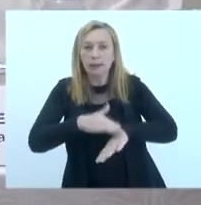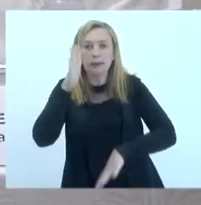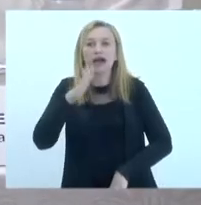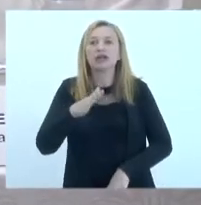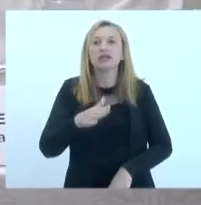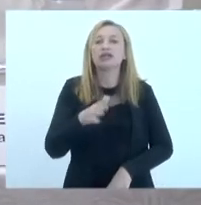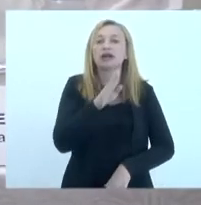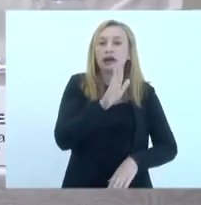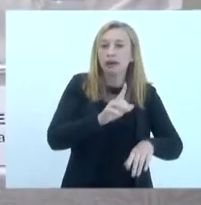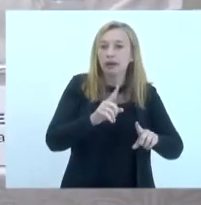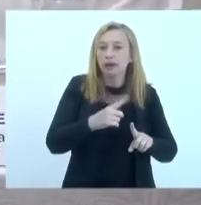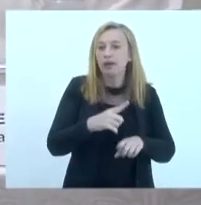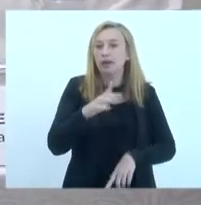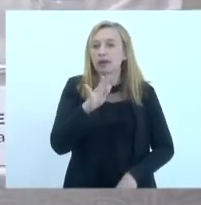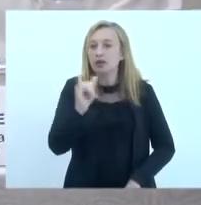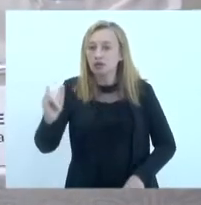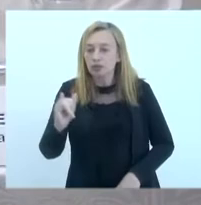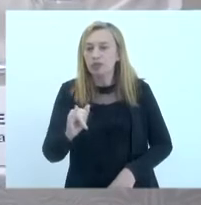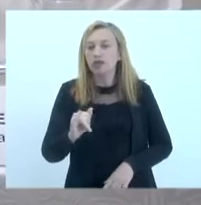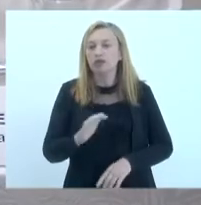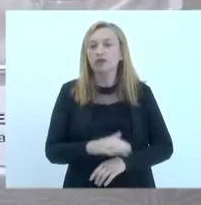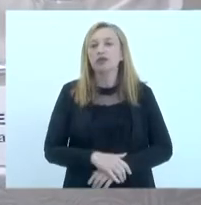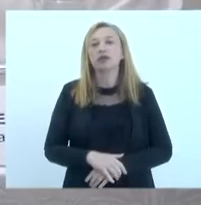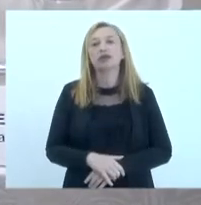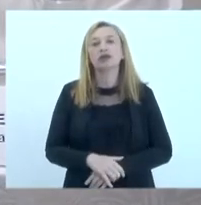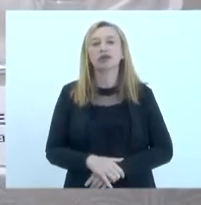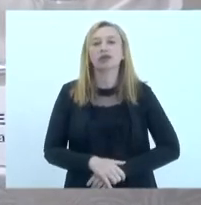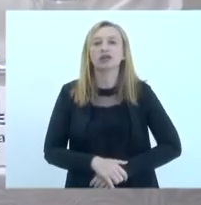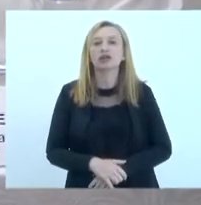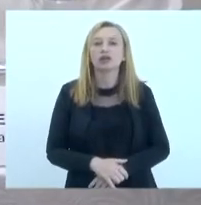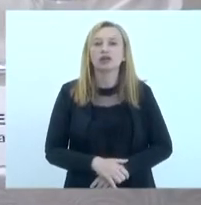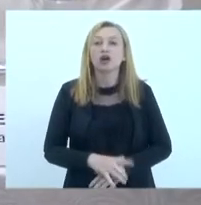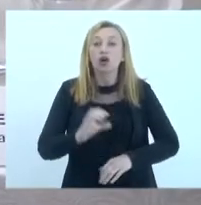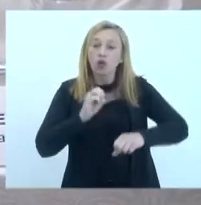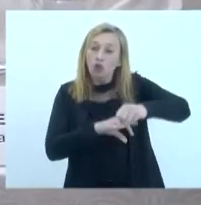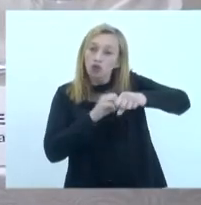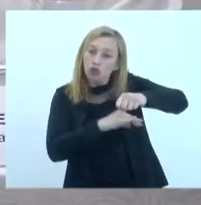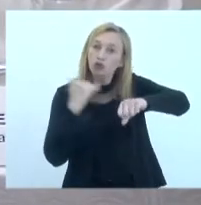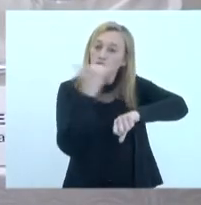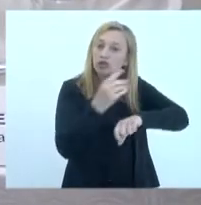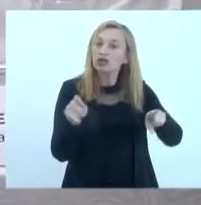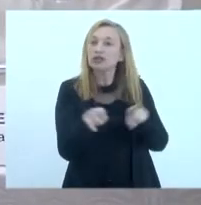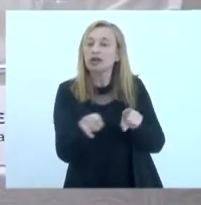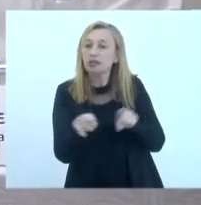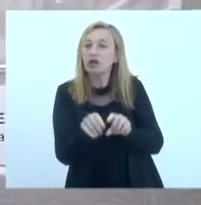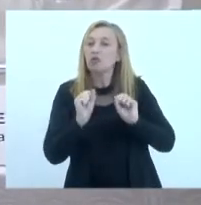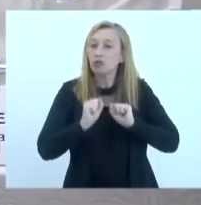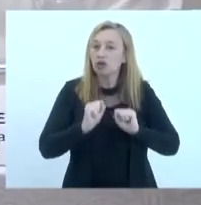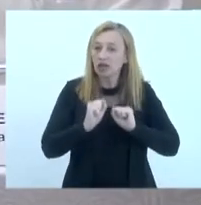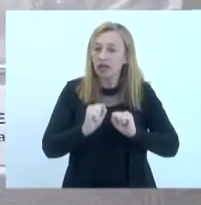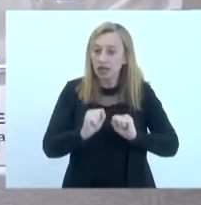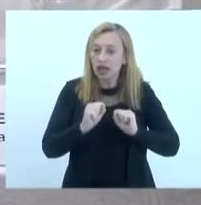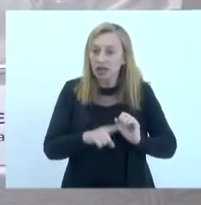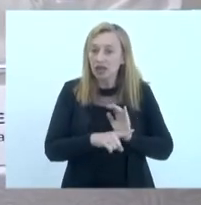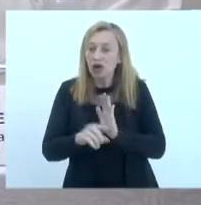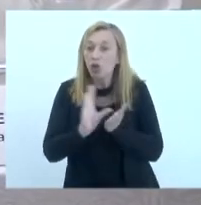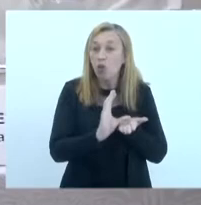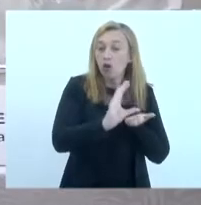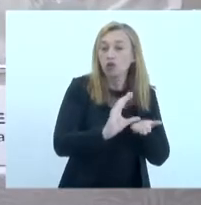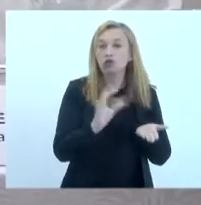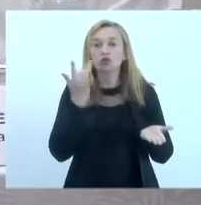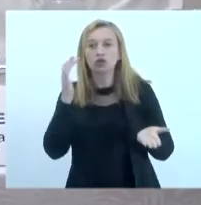mais 1,5 bilhão para o fundo. Mais que isso, o fundo também poderá ser capitalizado com recursos do